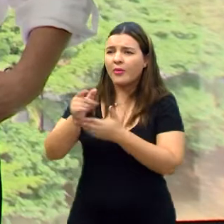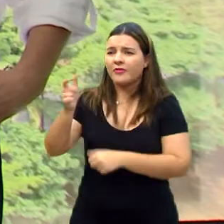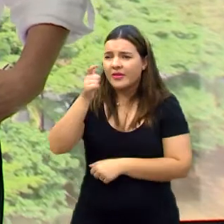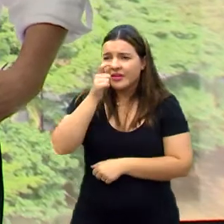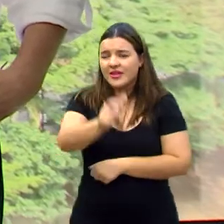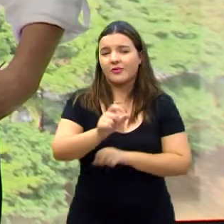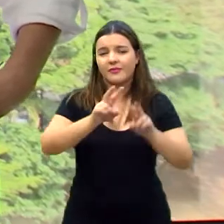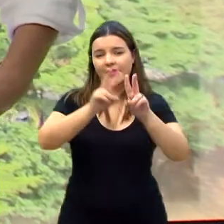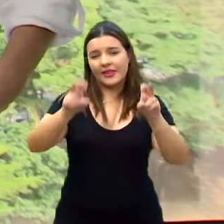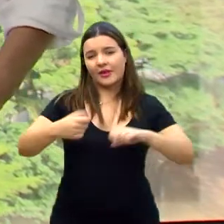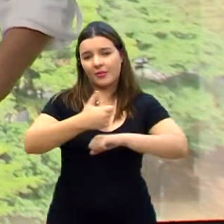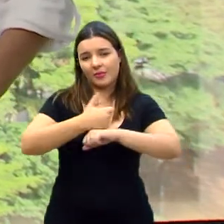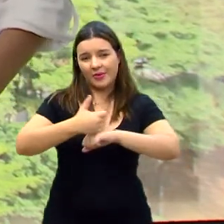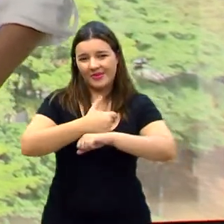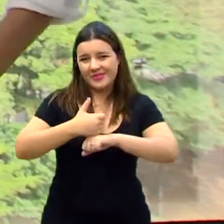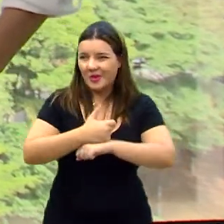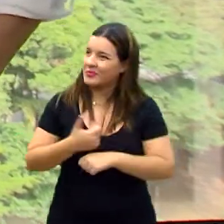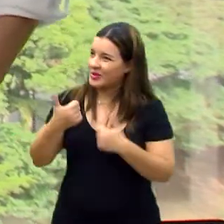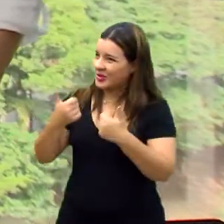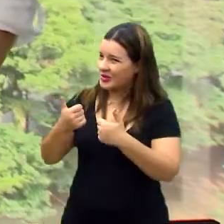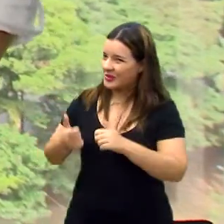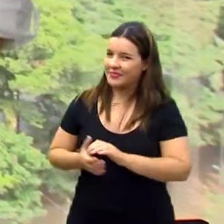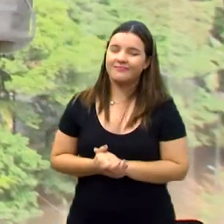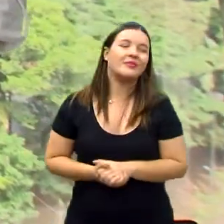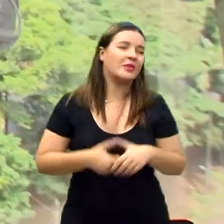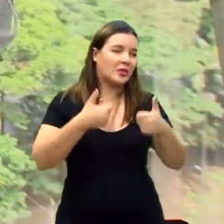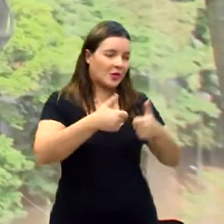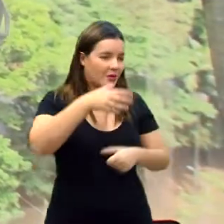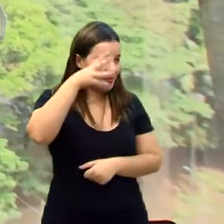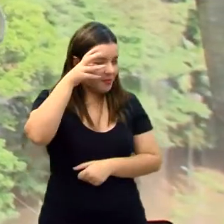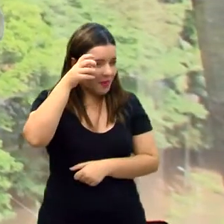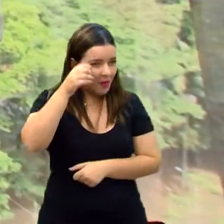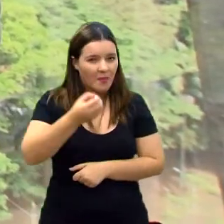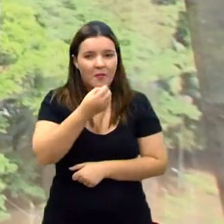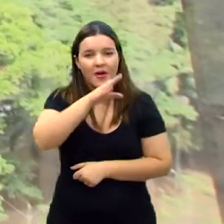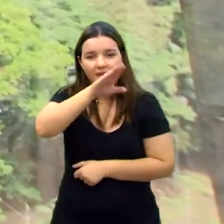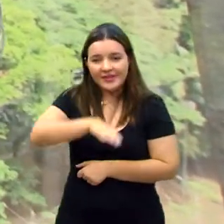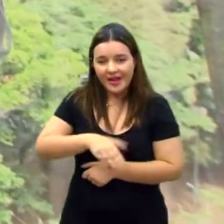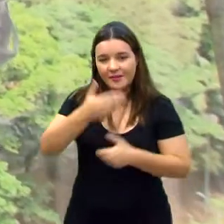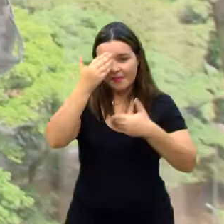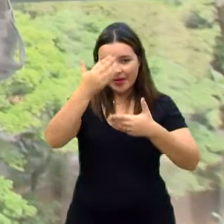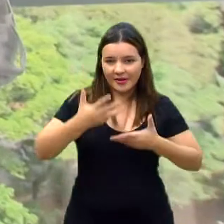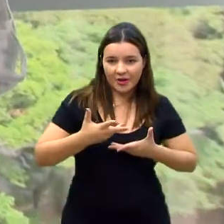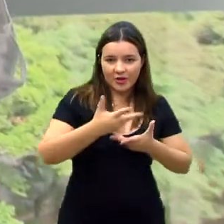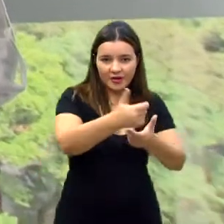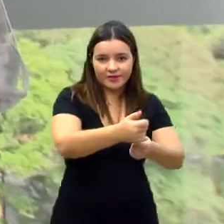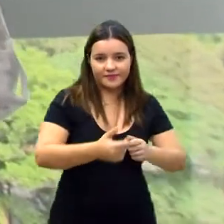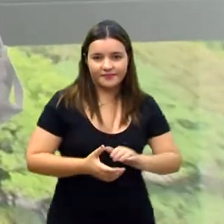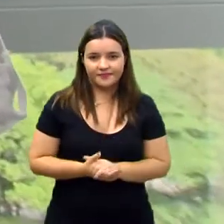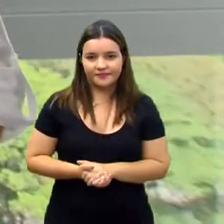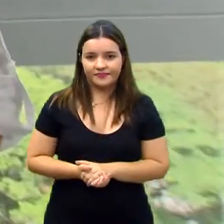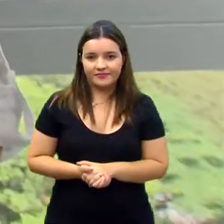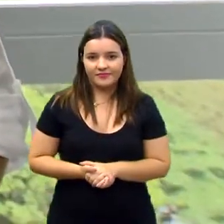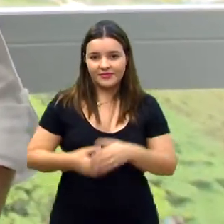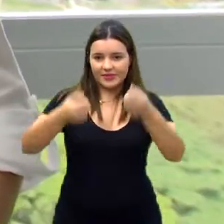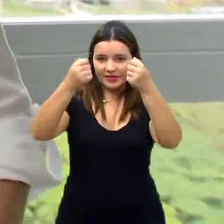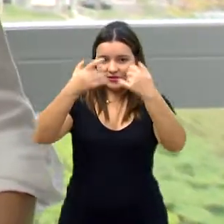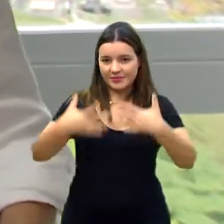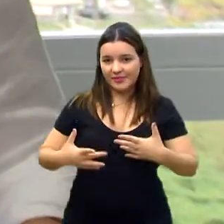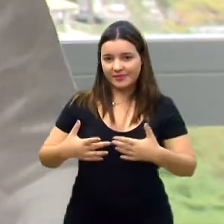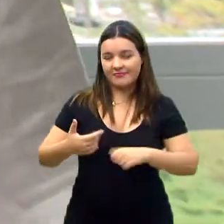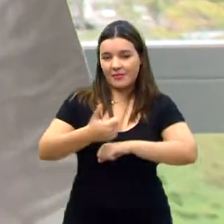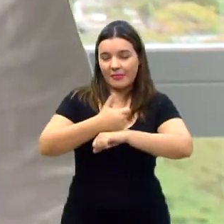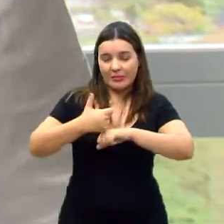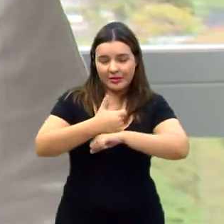interessou por essa profissão Tudo bem Carol tudo bom André Boa tarde obrigada pelo convite vou falar dessa profissão que